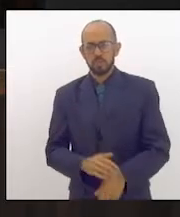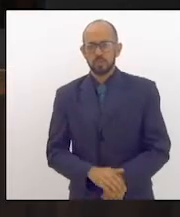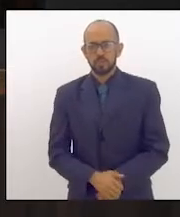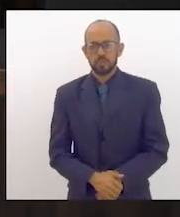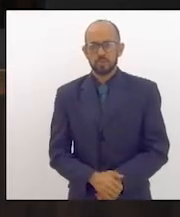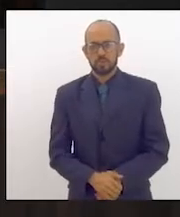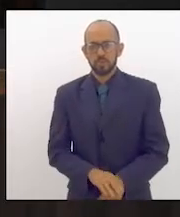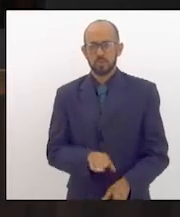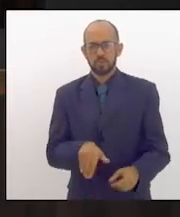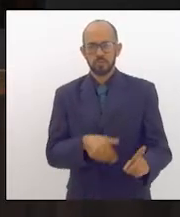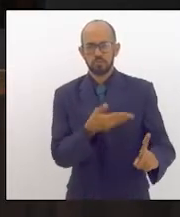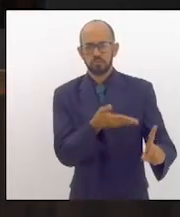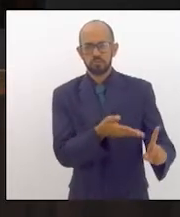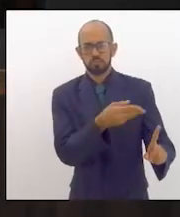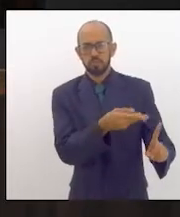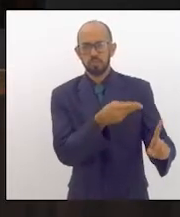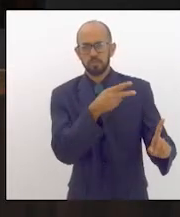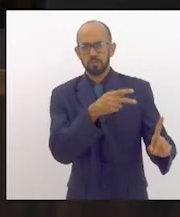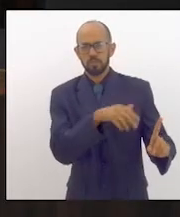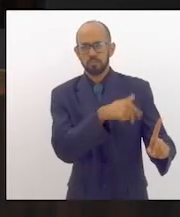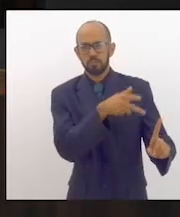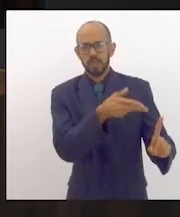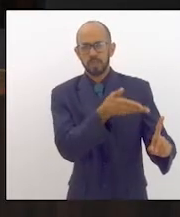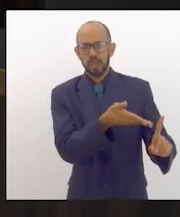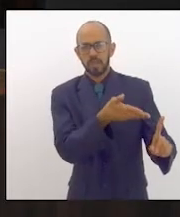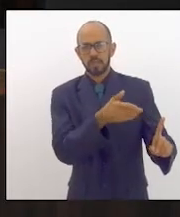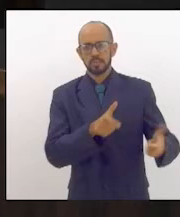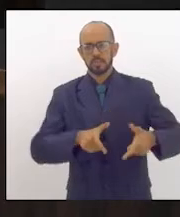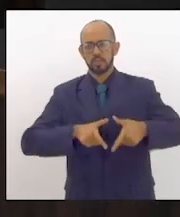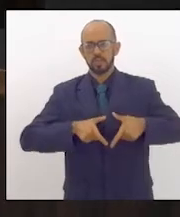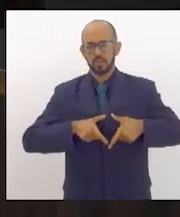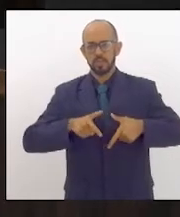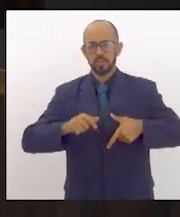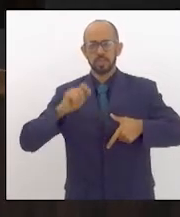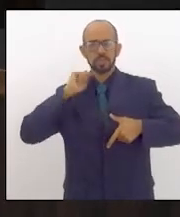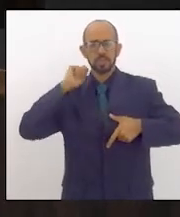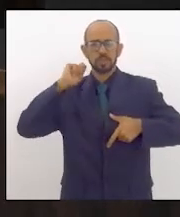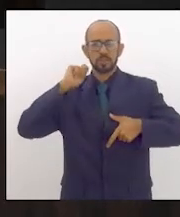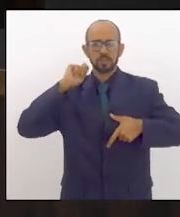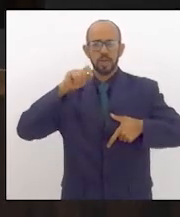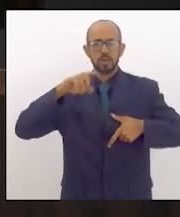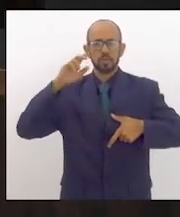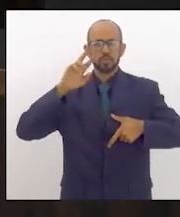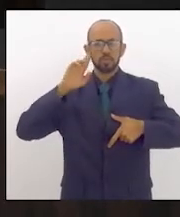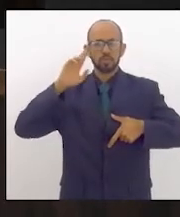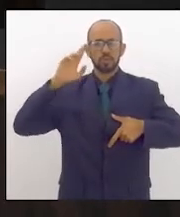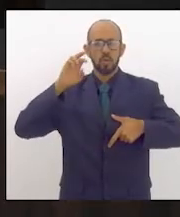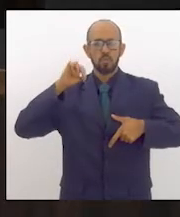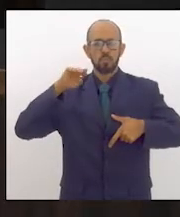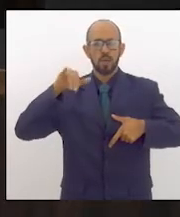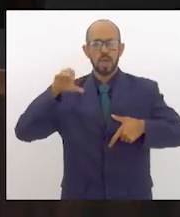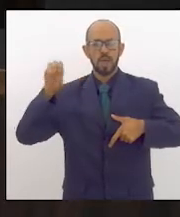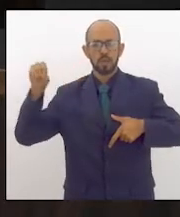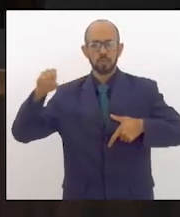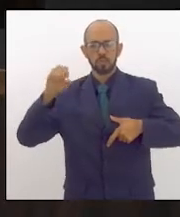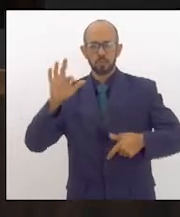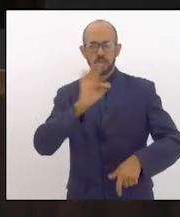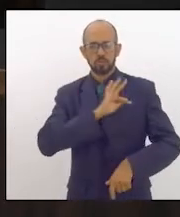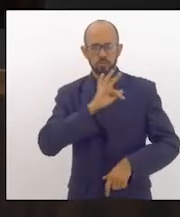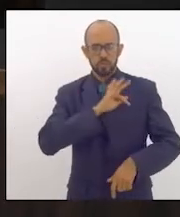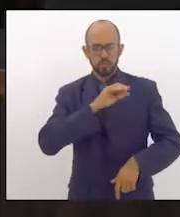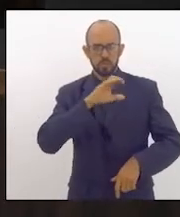consegue a medalha Tiradentes e respectivo diploma ao seu Mário dos Santos Peixoto inspetor da Polícia Civil pelos relevantes serviços